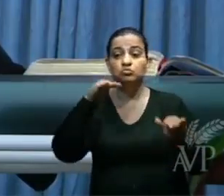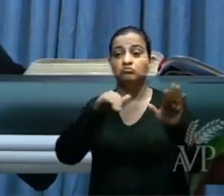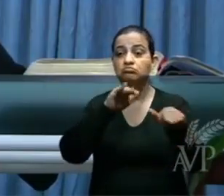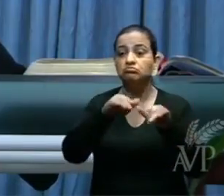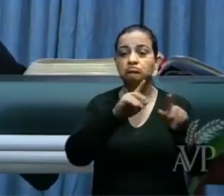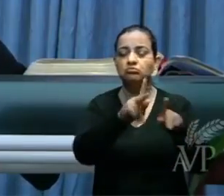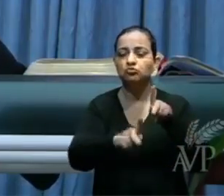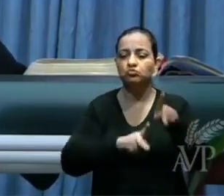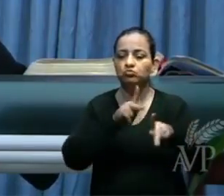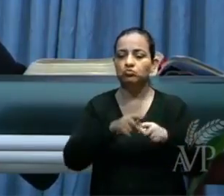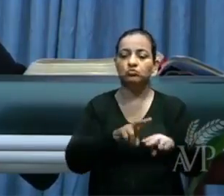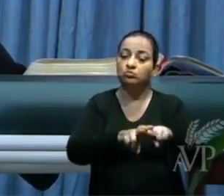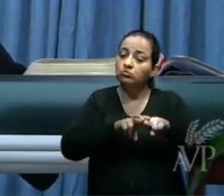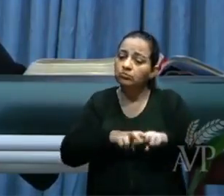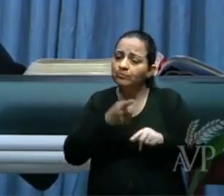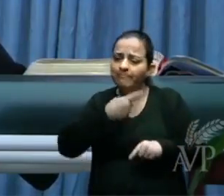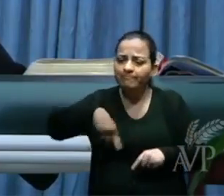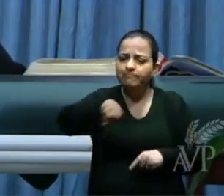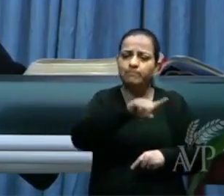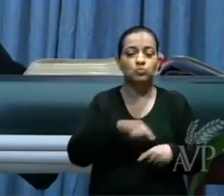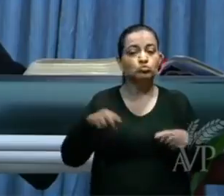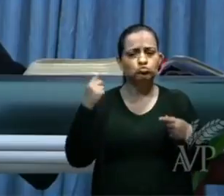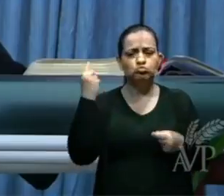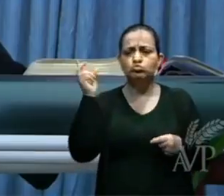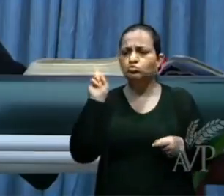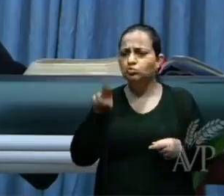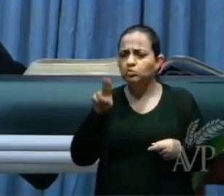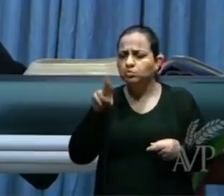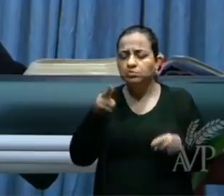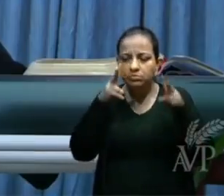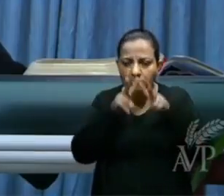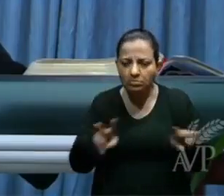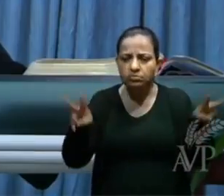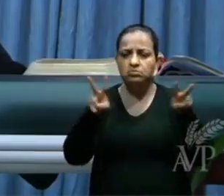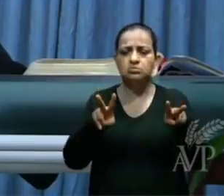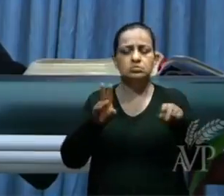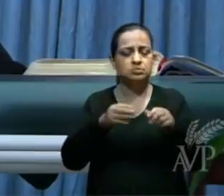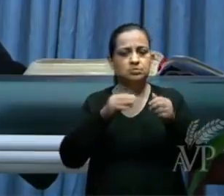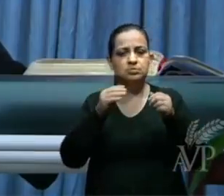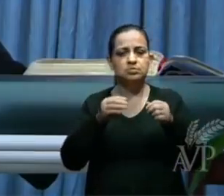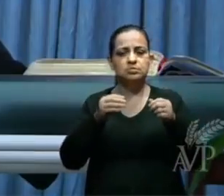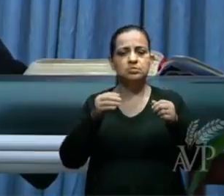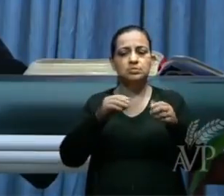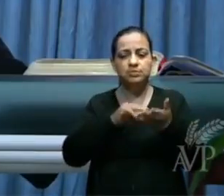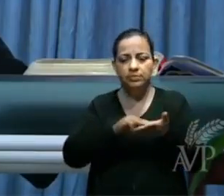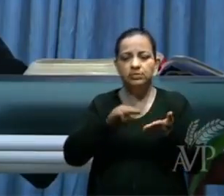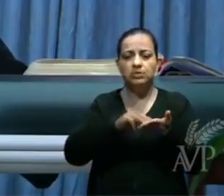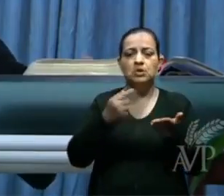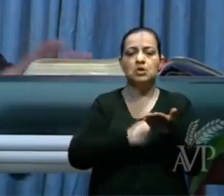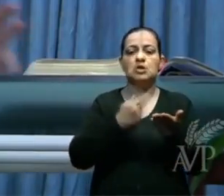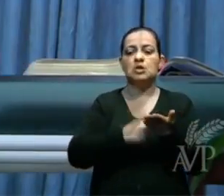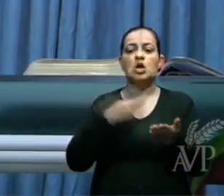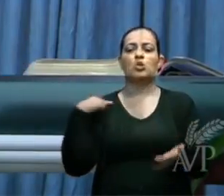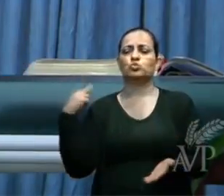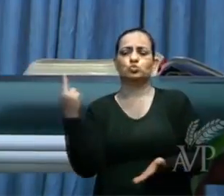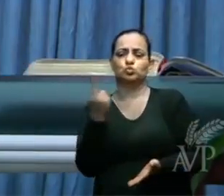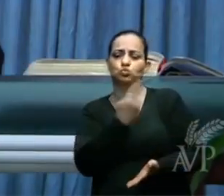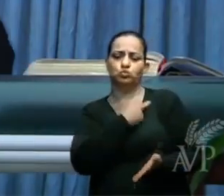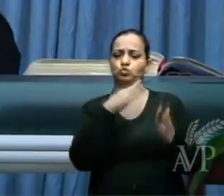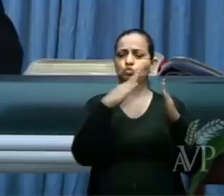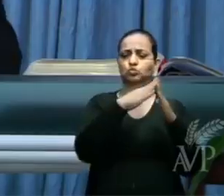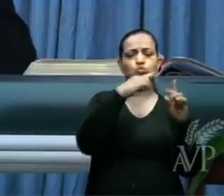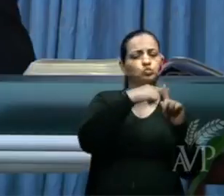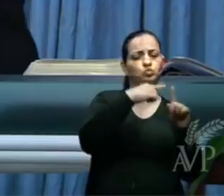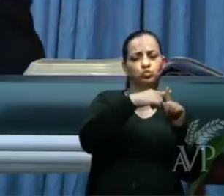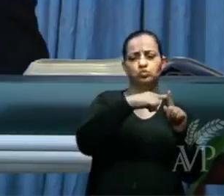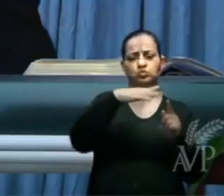nunca deve olhar a mensagem comum a nossa igreja uma igreja uma